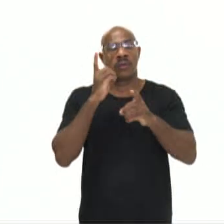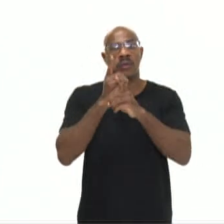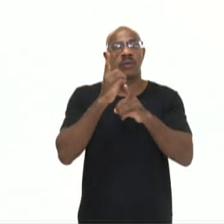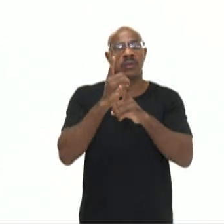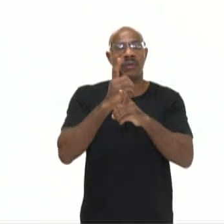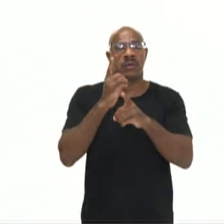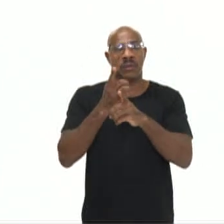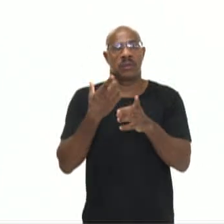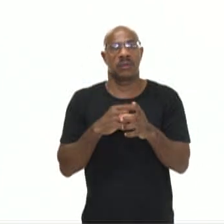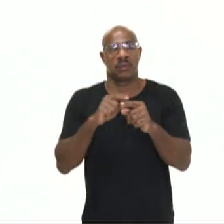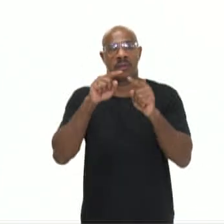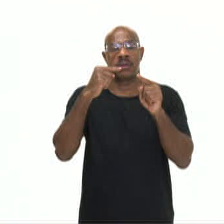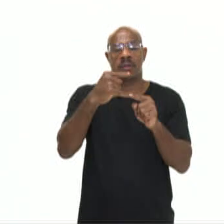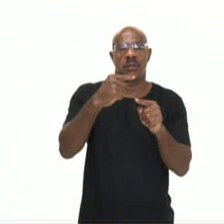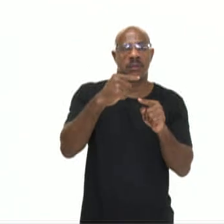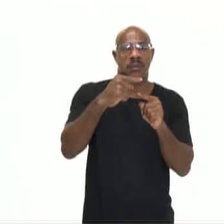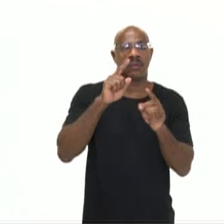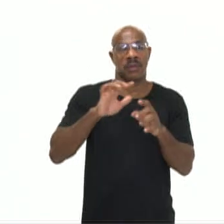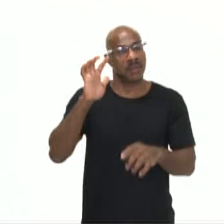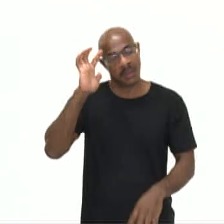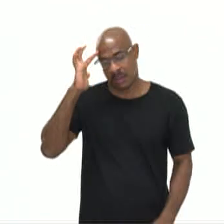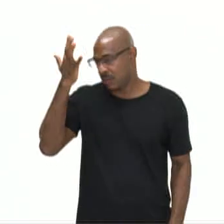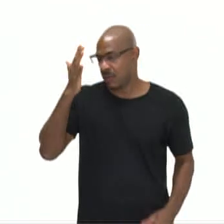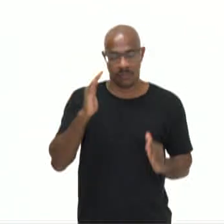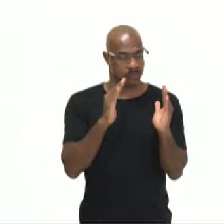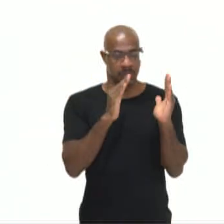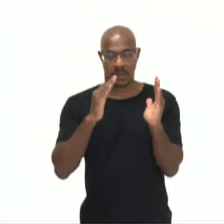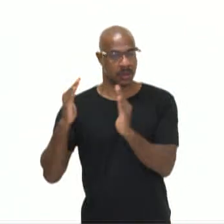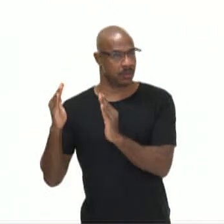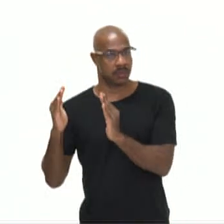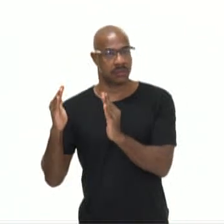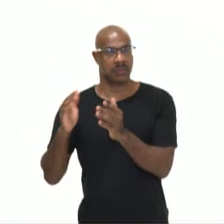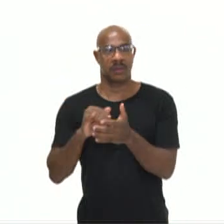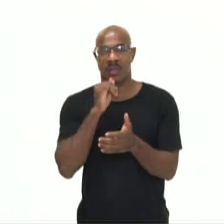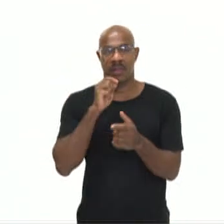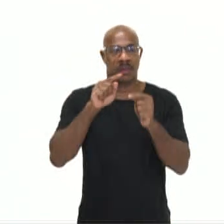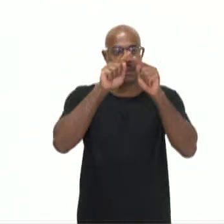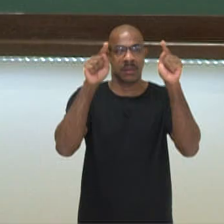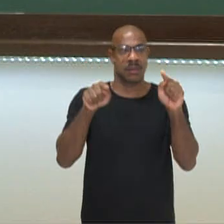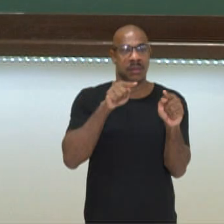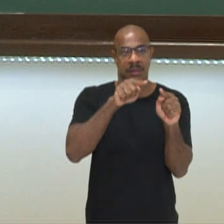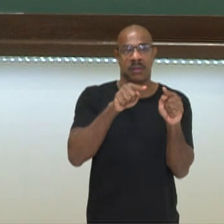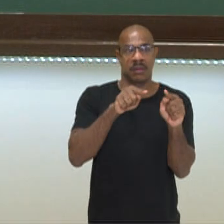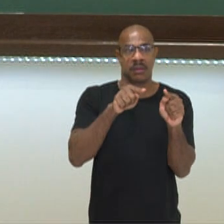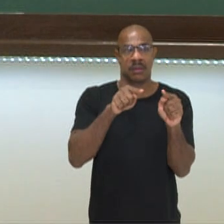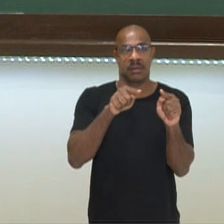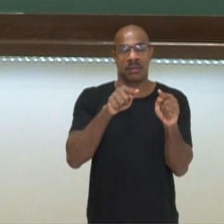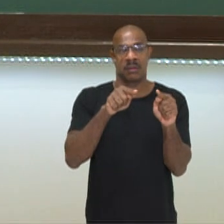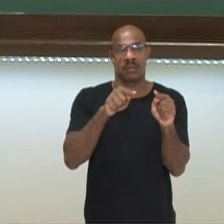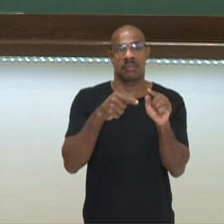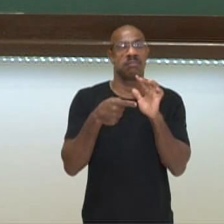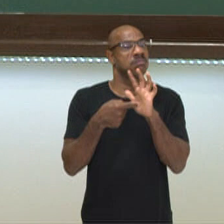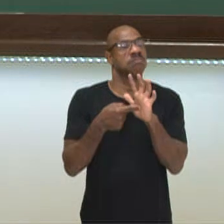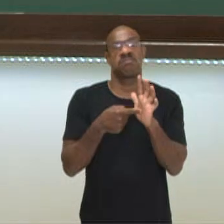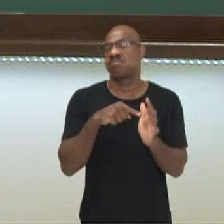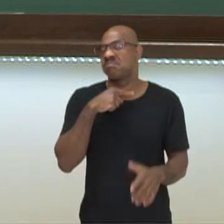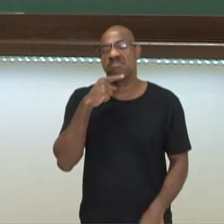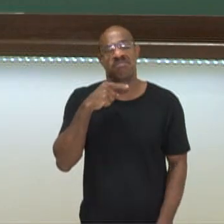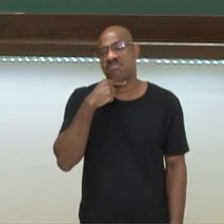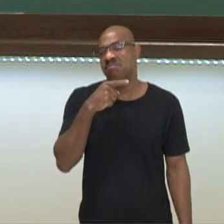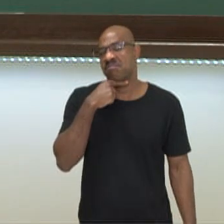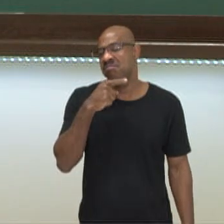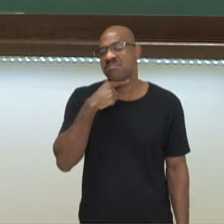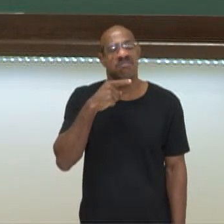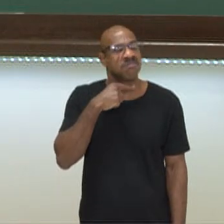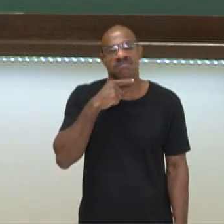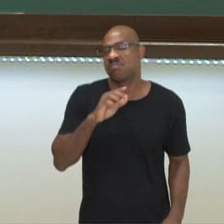encontramos adição e subtração, a gente já resolve na ordem. Então, se eu ponho parênteses aqui, ele não está me fazendo efeito nenhum. Por